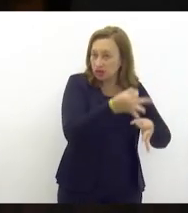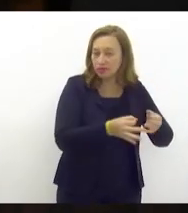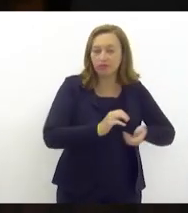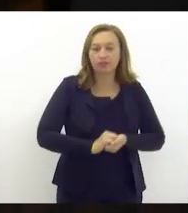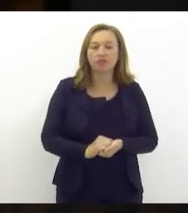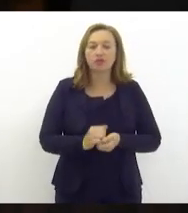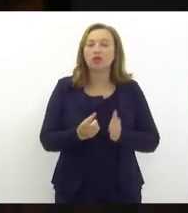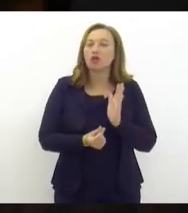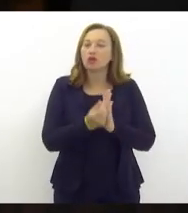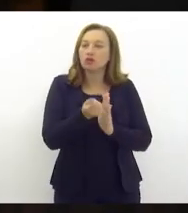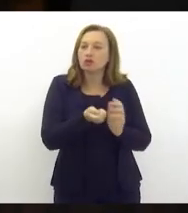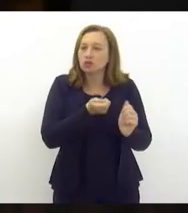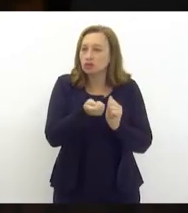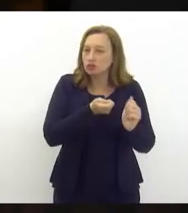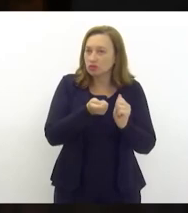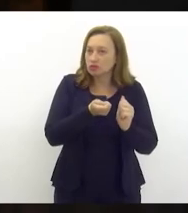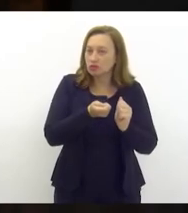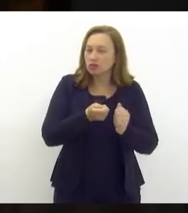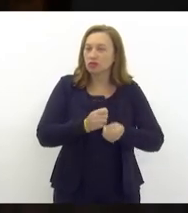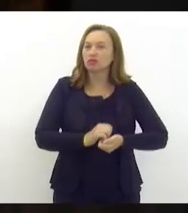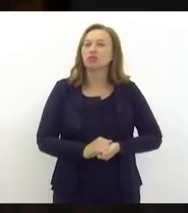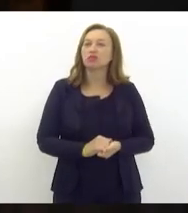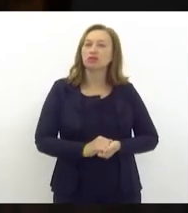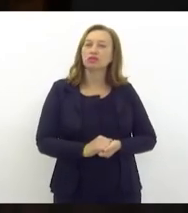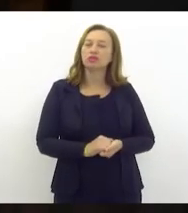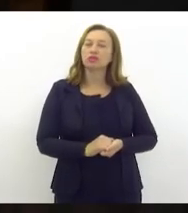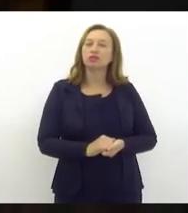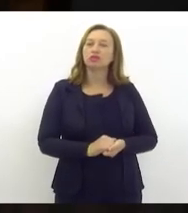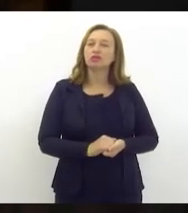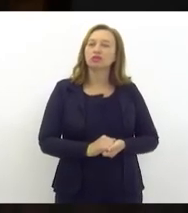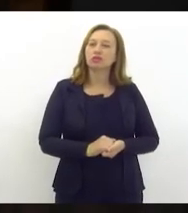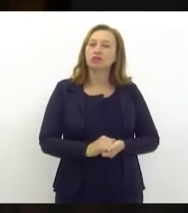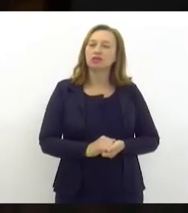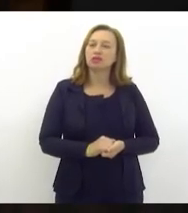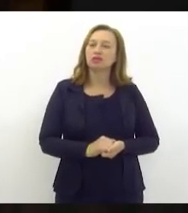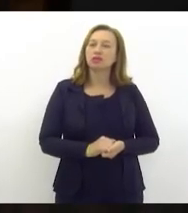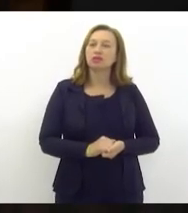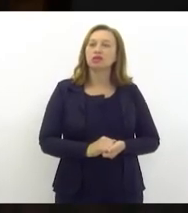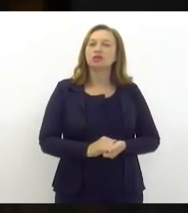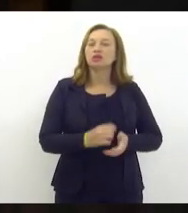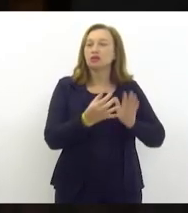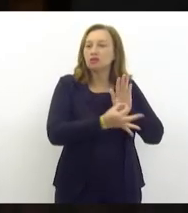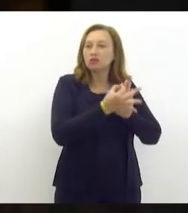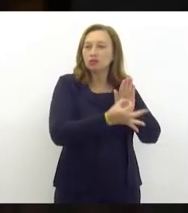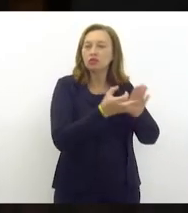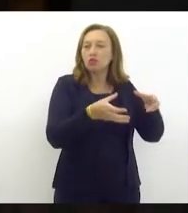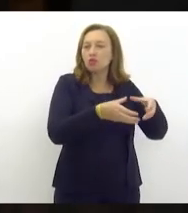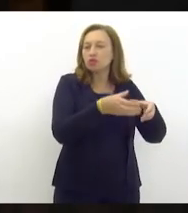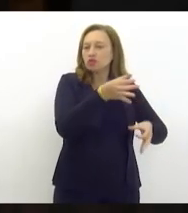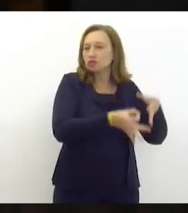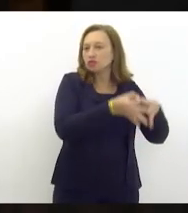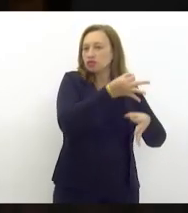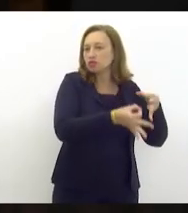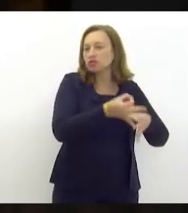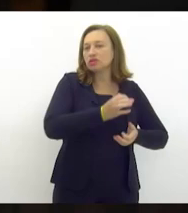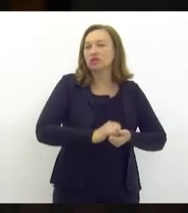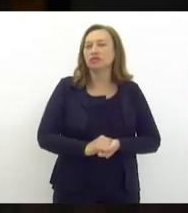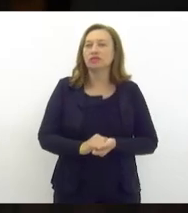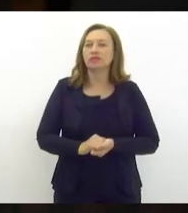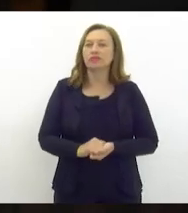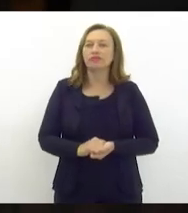Justiça, de Orçamento, Finanças, Fiscalização Financeira e Controle. Para emitir parecer pela Comissão de Constituição e